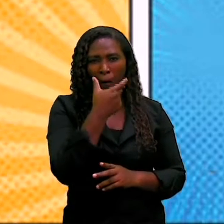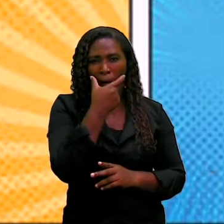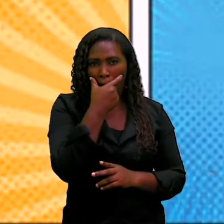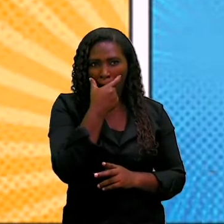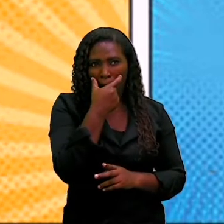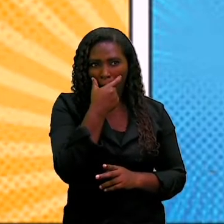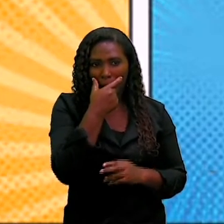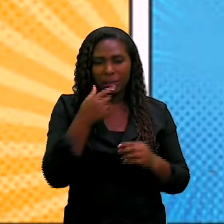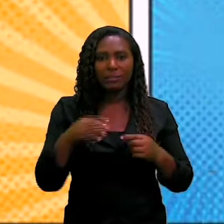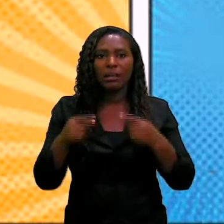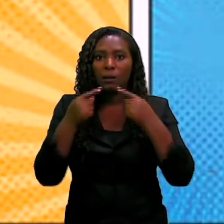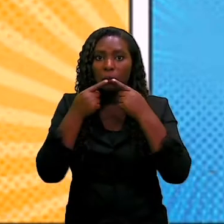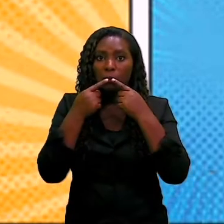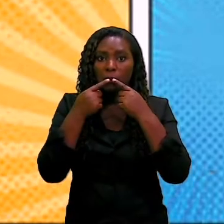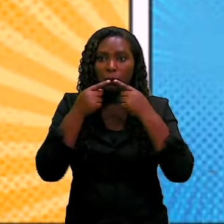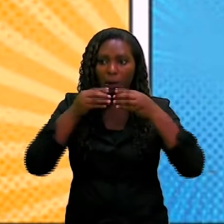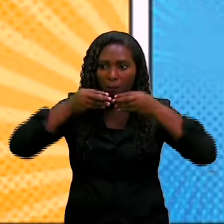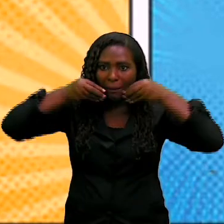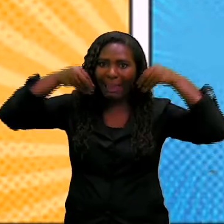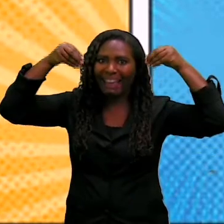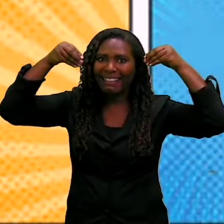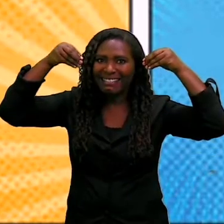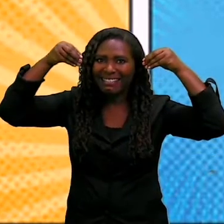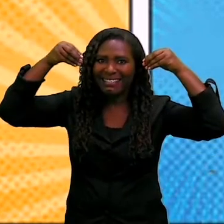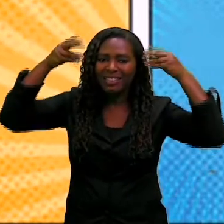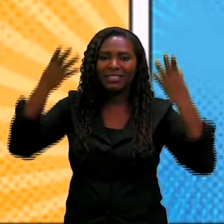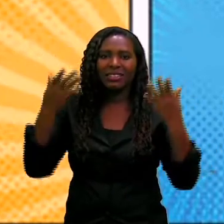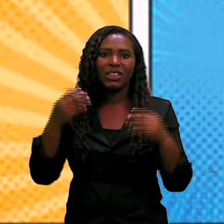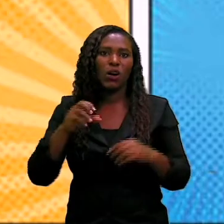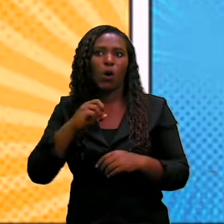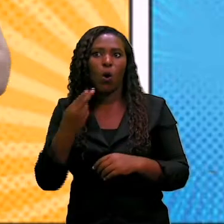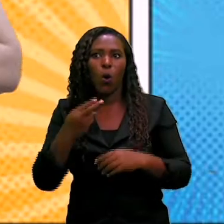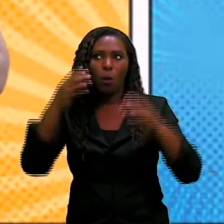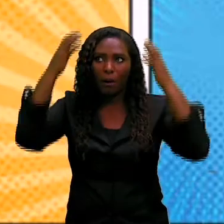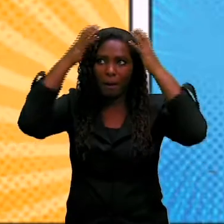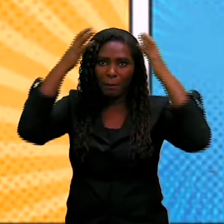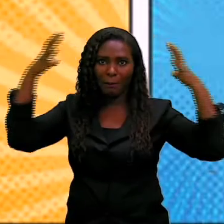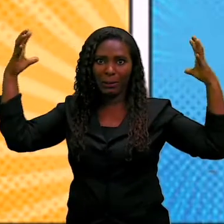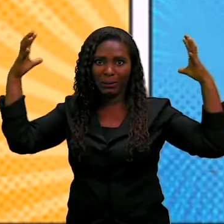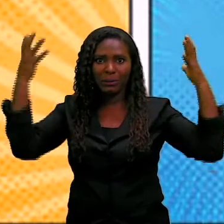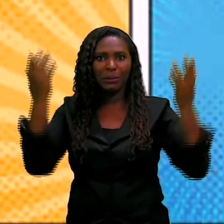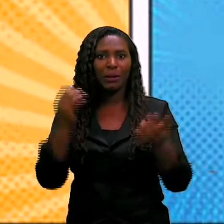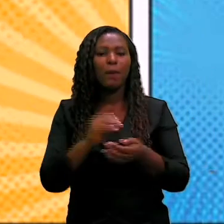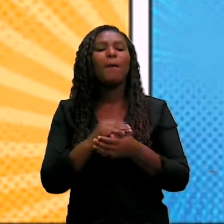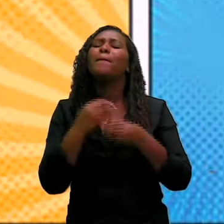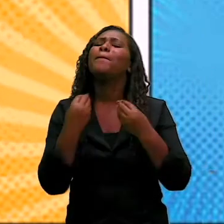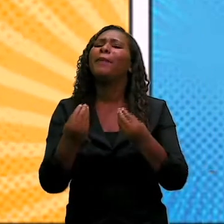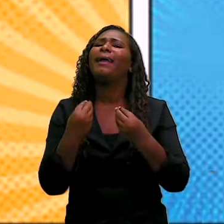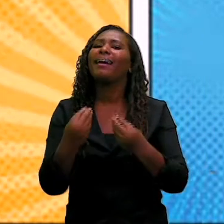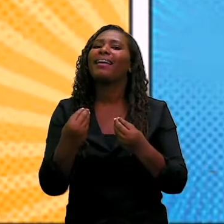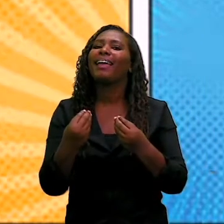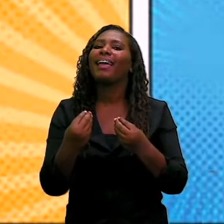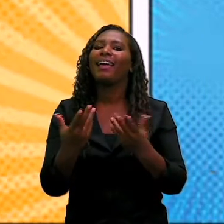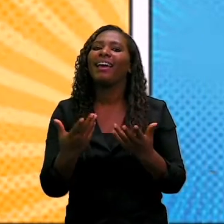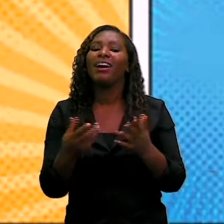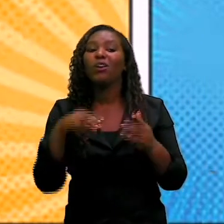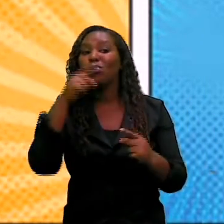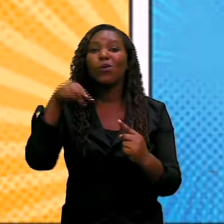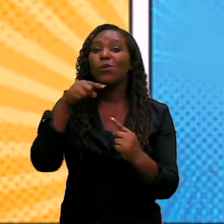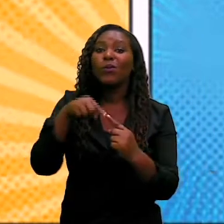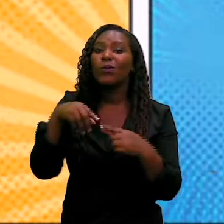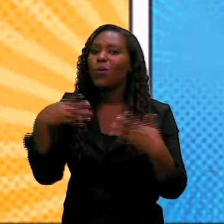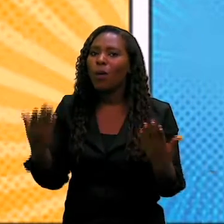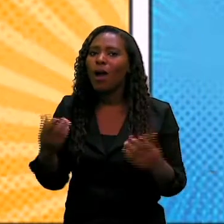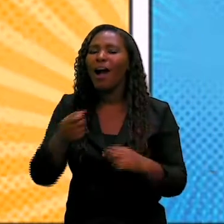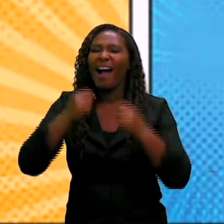exagerado com o objetivo de quê? A crítica política ou social. No geral, pessoal, esses personagens, eles representam